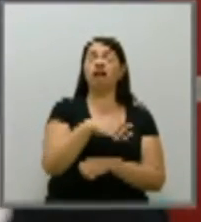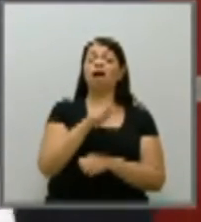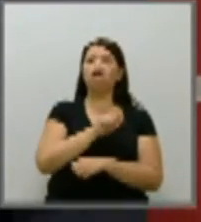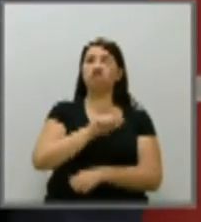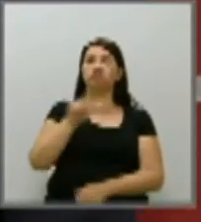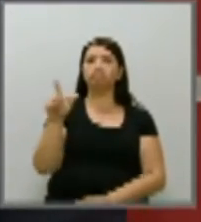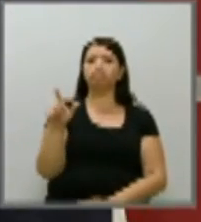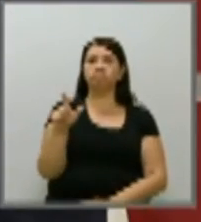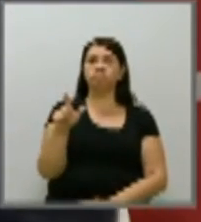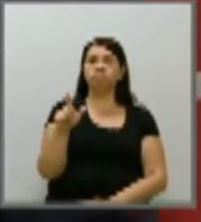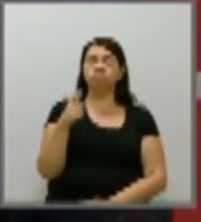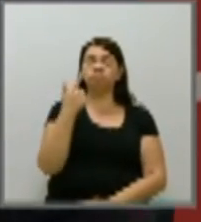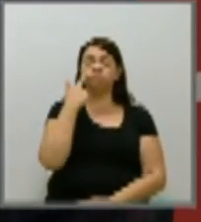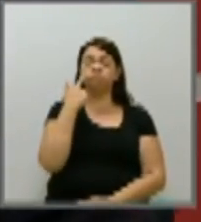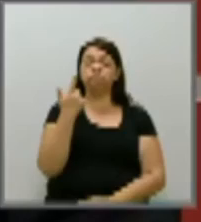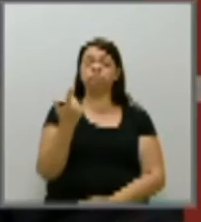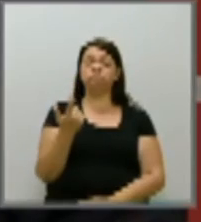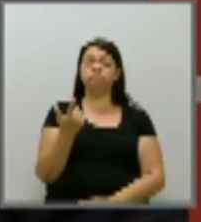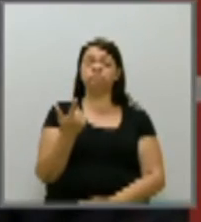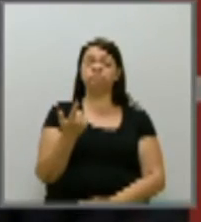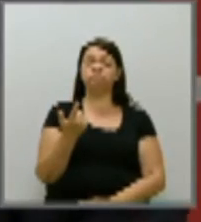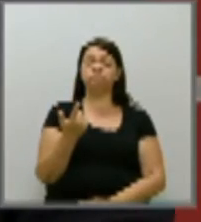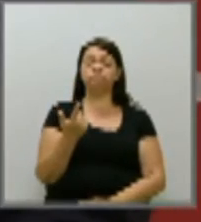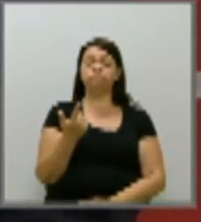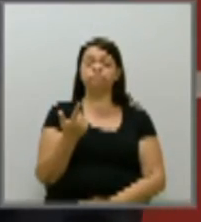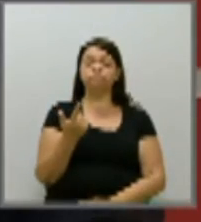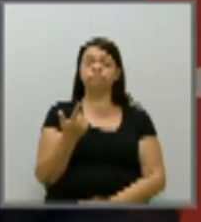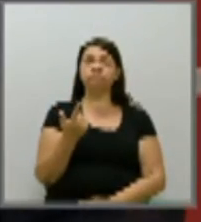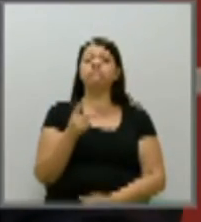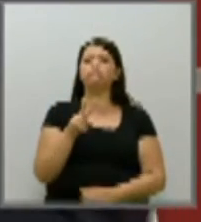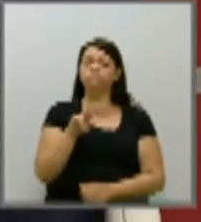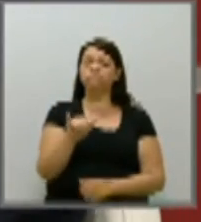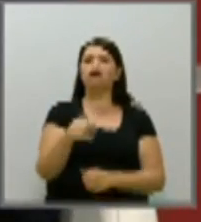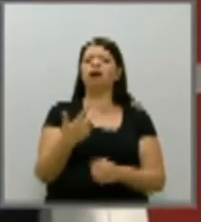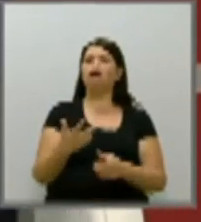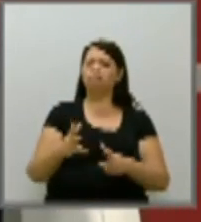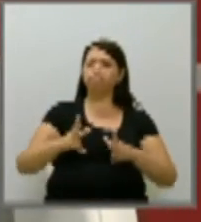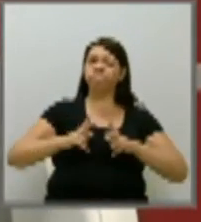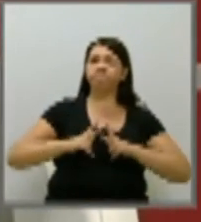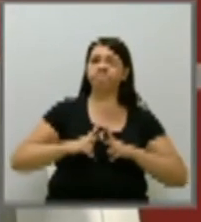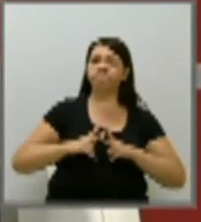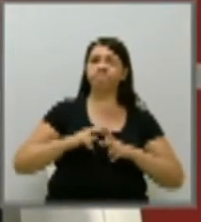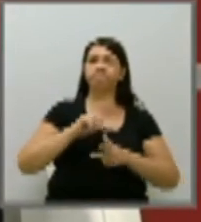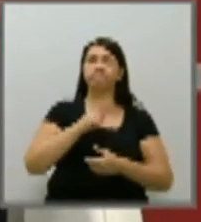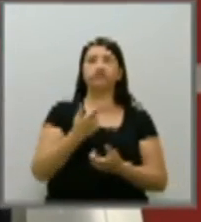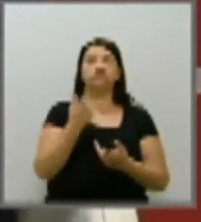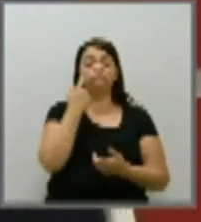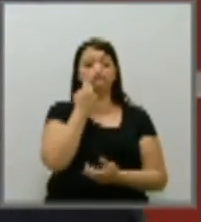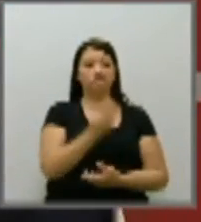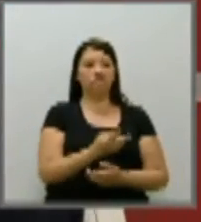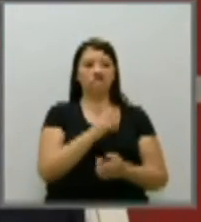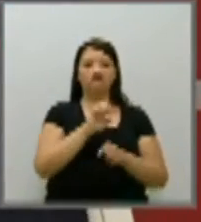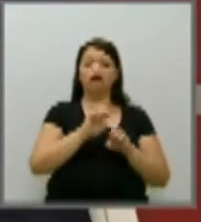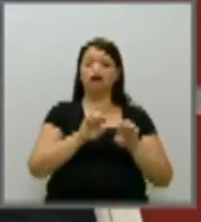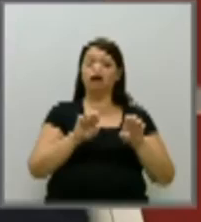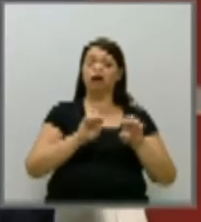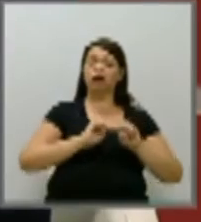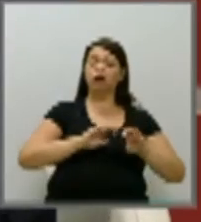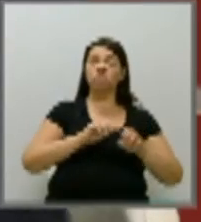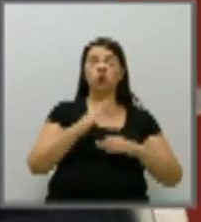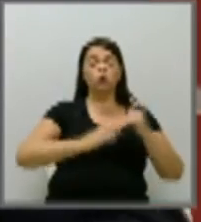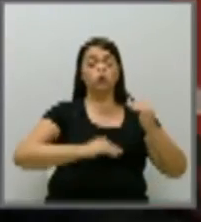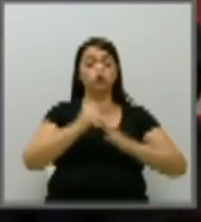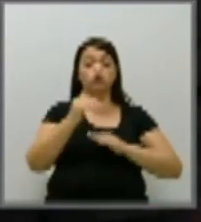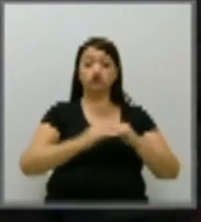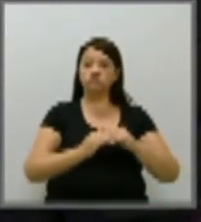vendo aí que a concessão da Corsã está para ser, né, também privatizada. Nós vimos que na educação, né, a construção da política pedagógica